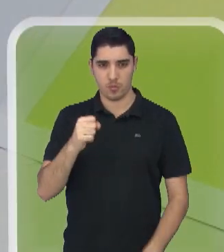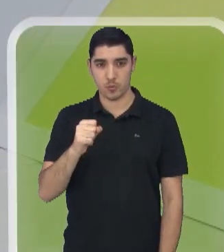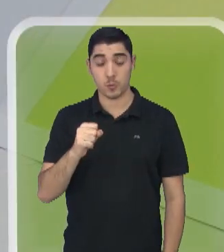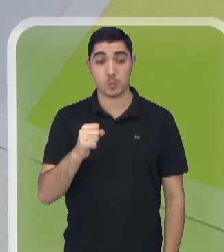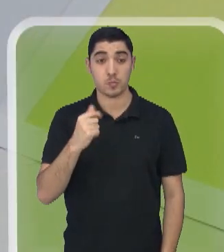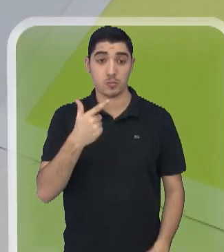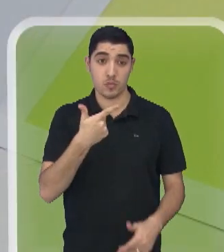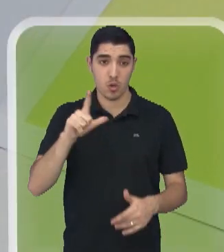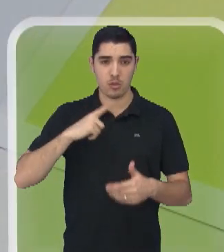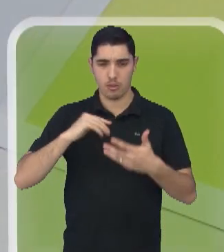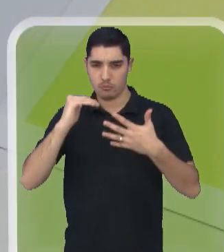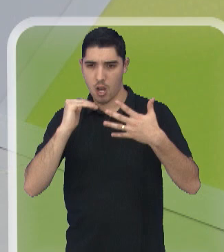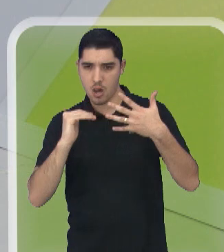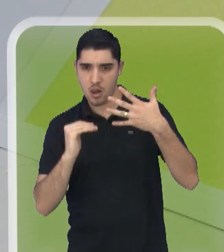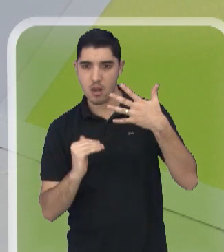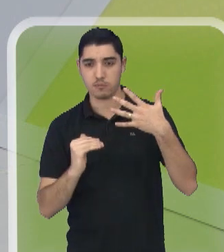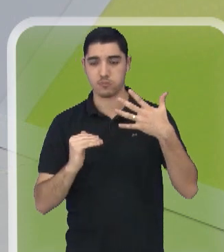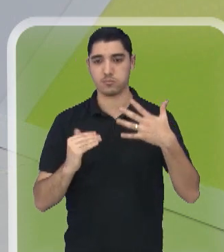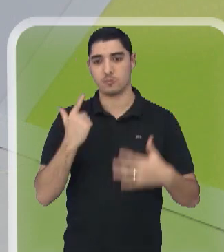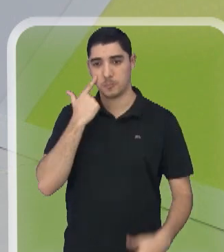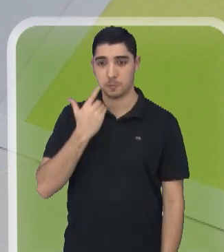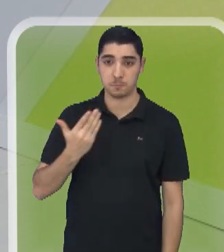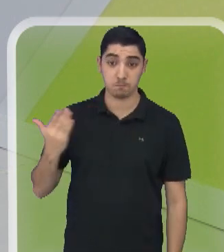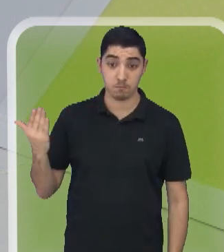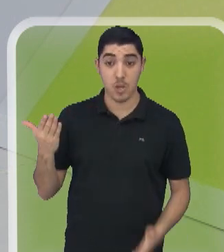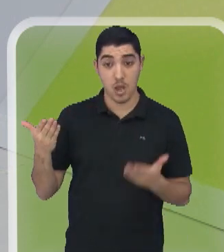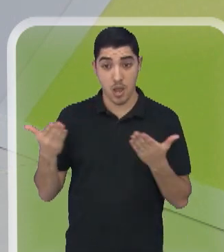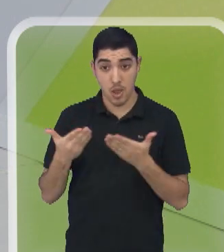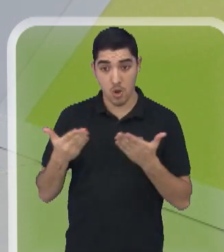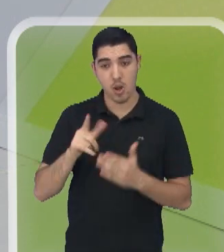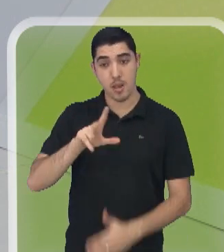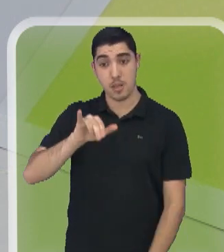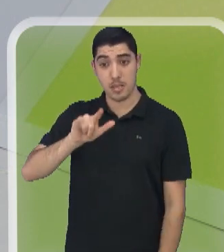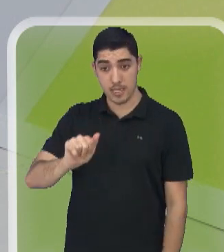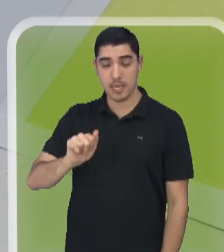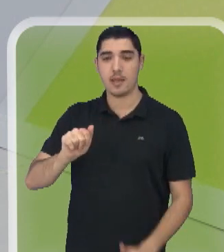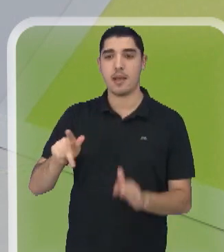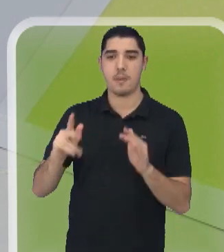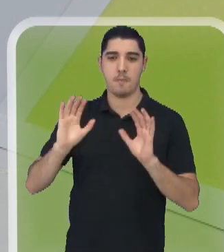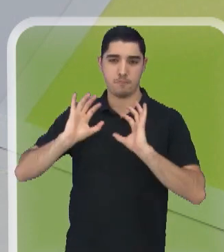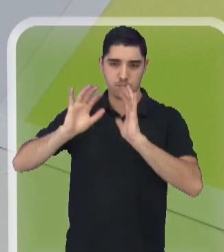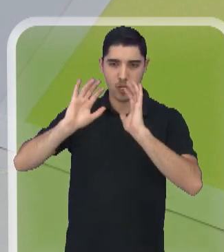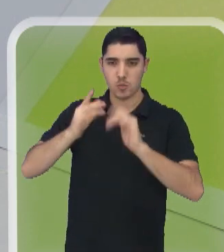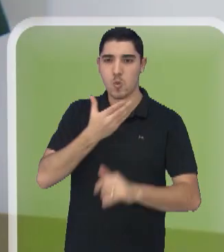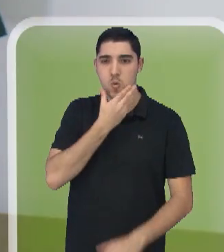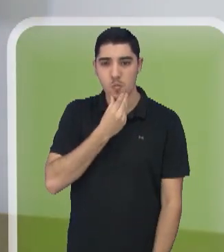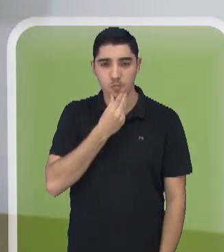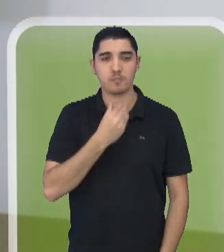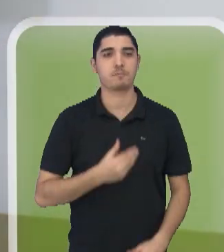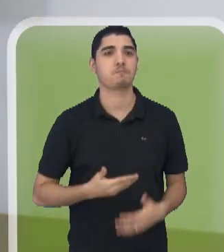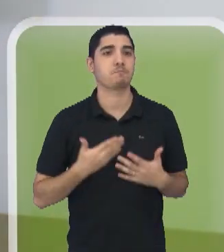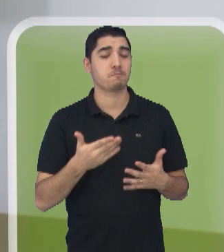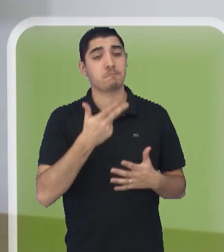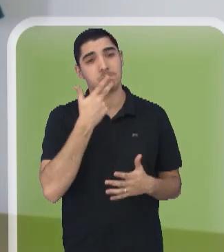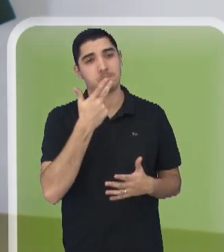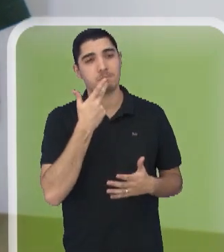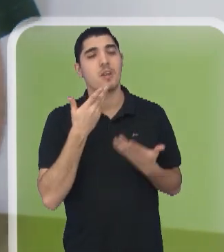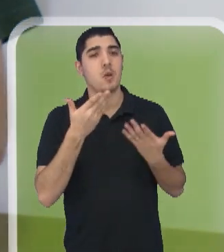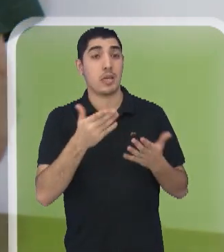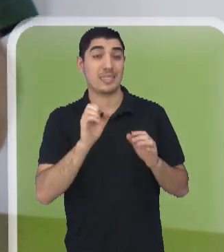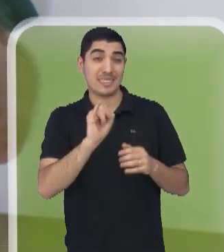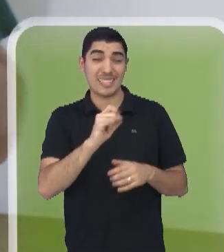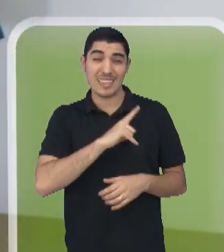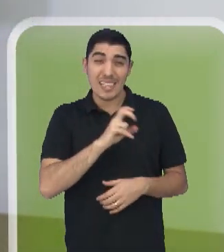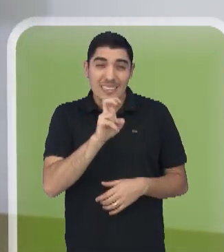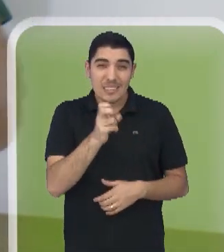Rede Cuca. Esta é a classificação de momento da Superliga Masculina de Vôlei, Brunão. É, como você falou, né, se tivesse 5 pontos aí,